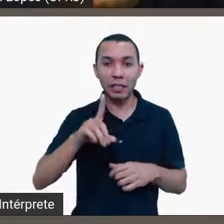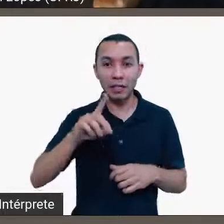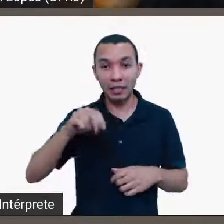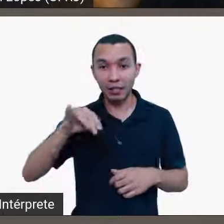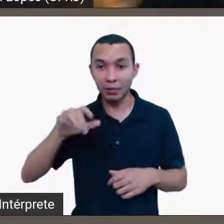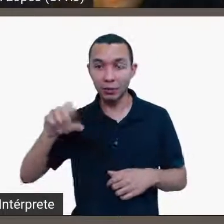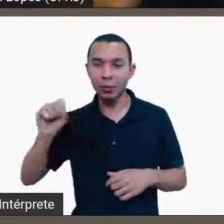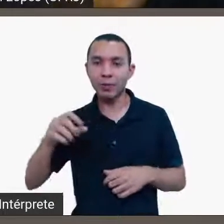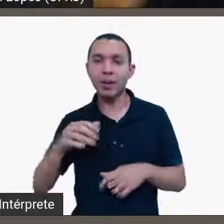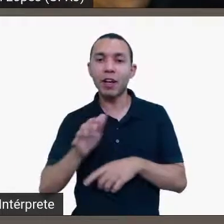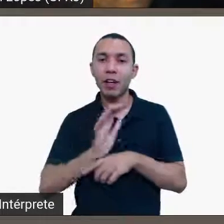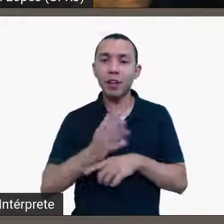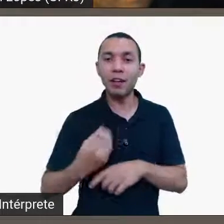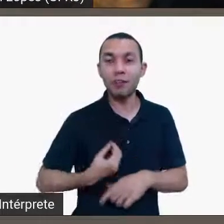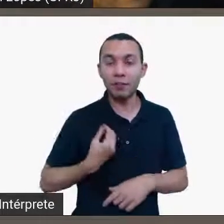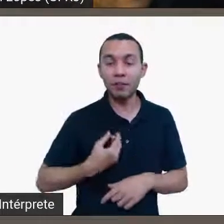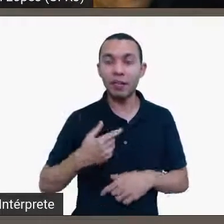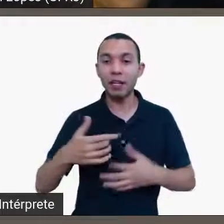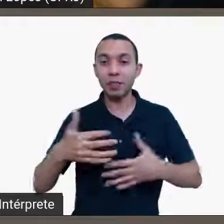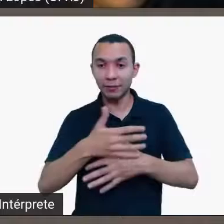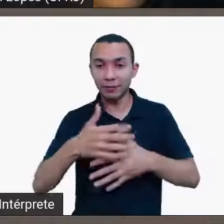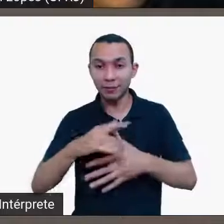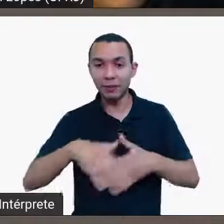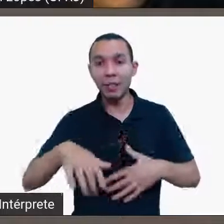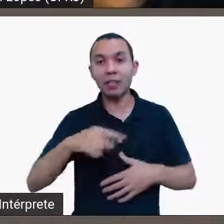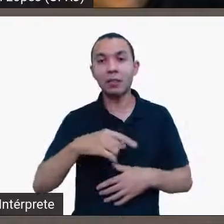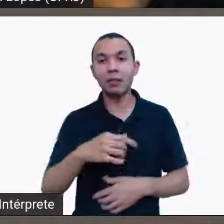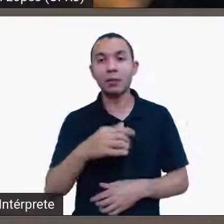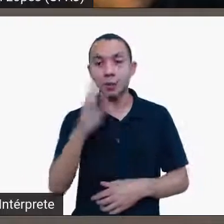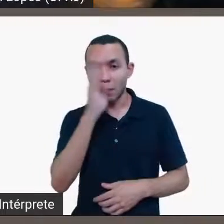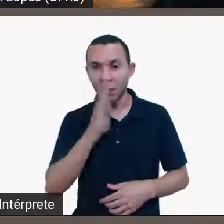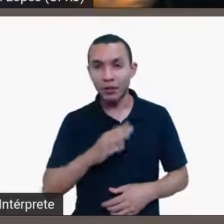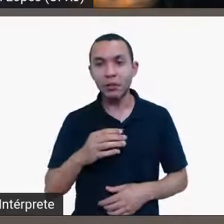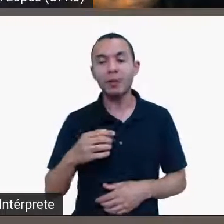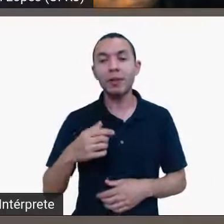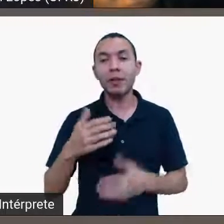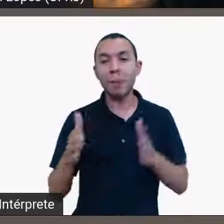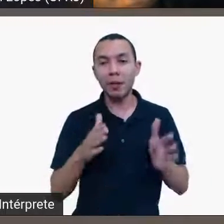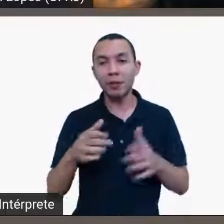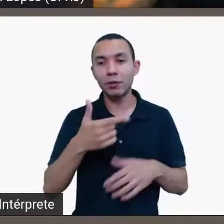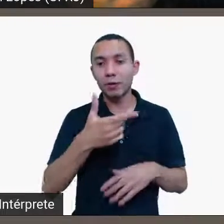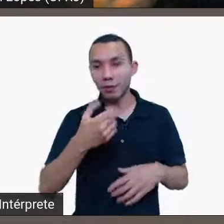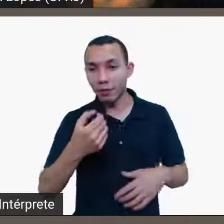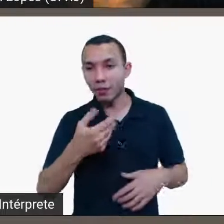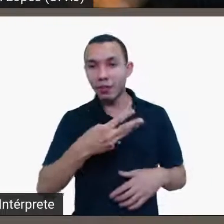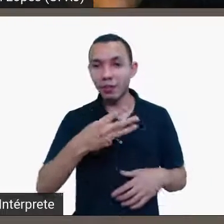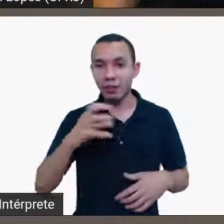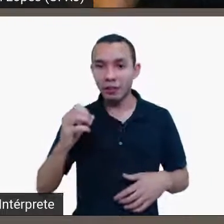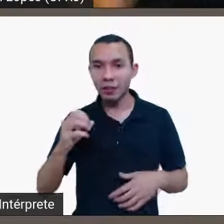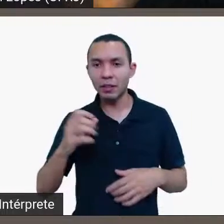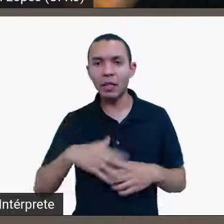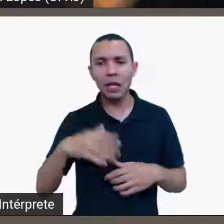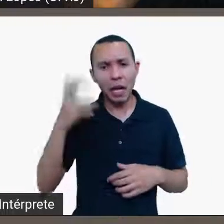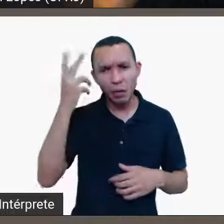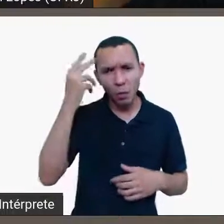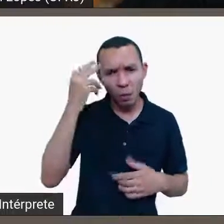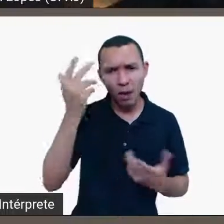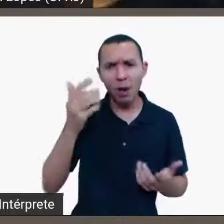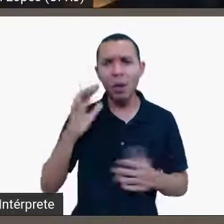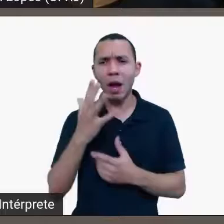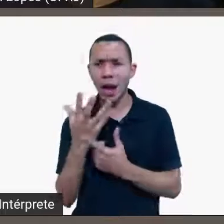na vida urbana no Brasil nas décadas de 20 e 30. Era popular? Era visto como arte?